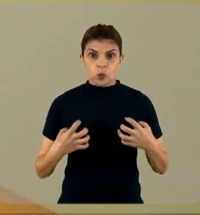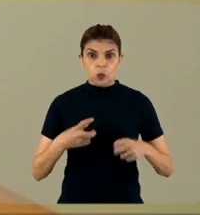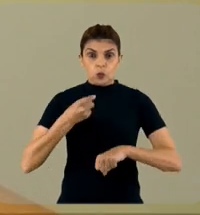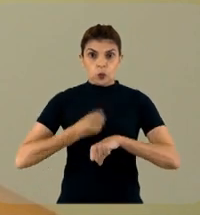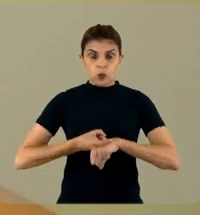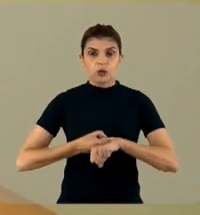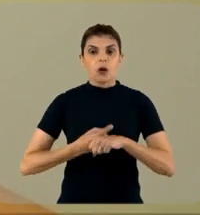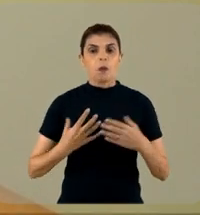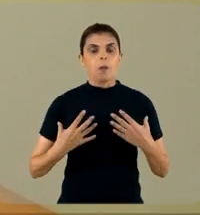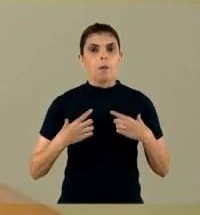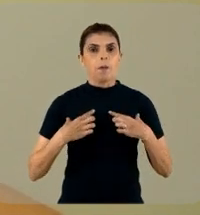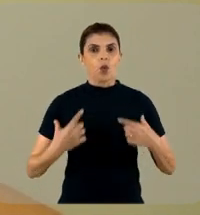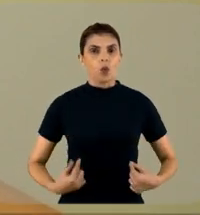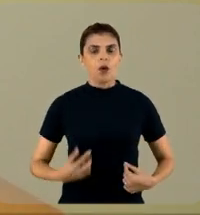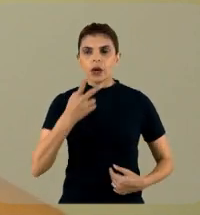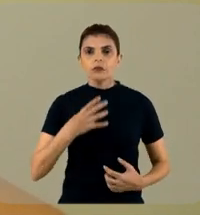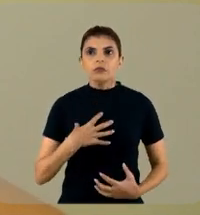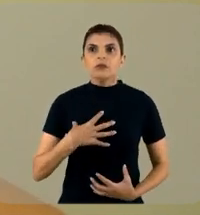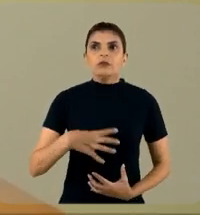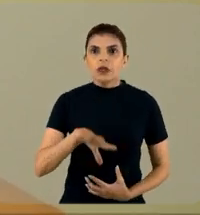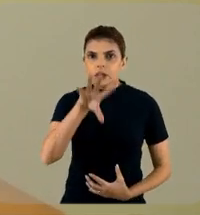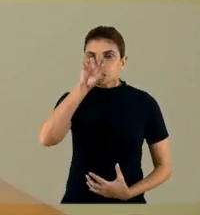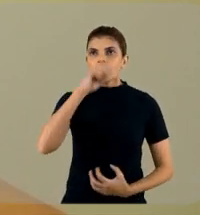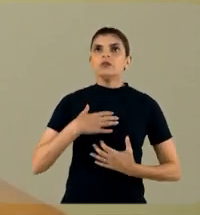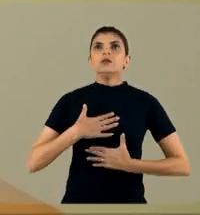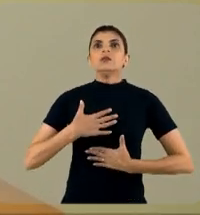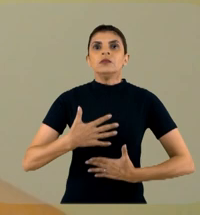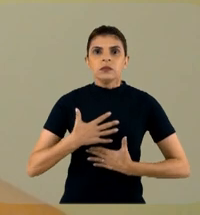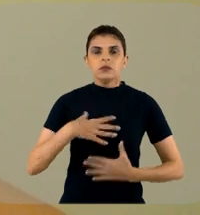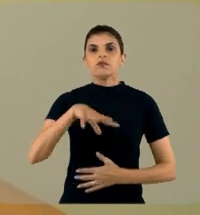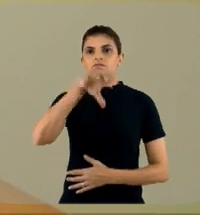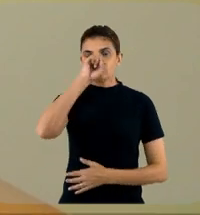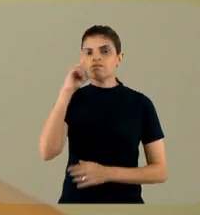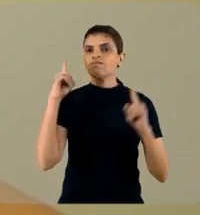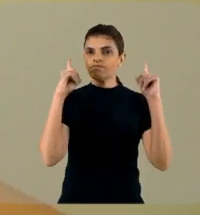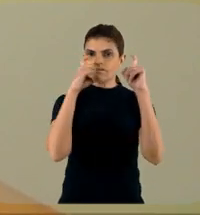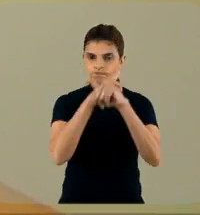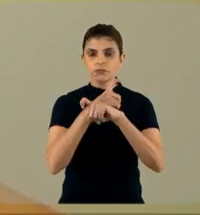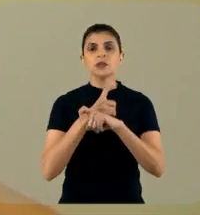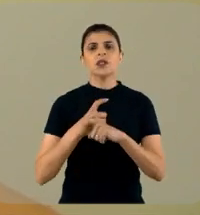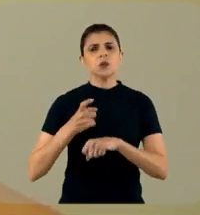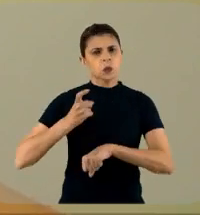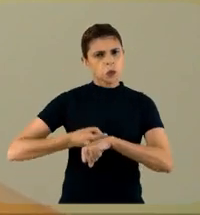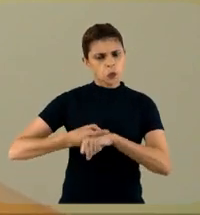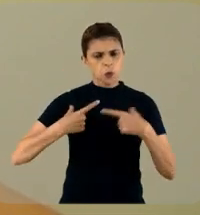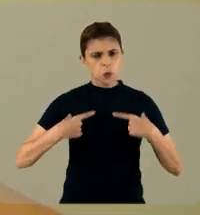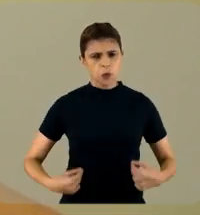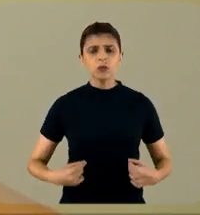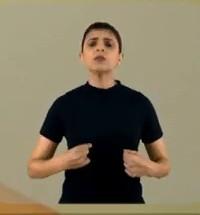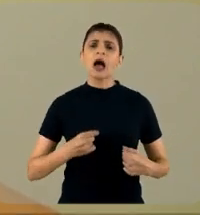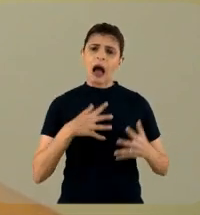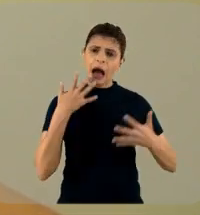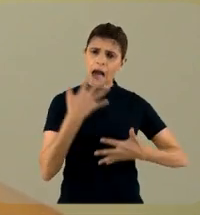impede o movimento dos pulmões criando Então essa sensação de dificuldade ao respirar eh E além disso essa rigidez altera toda a